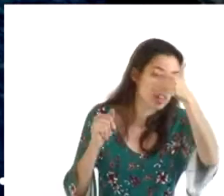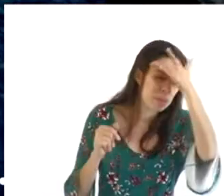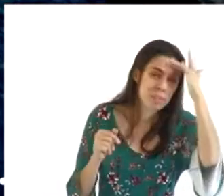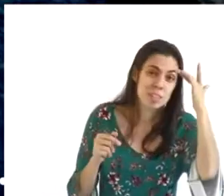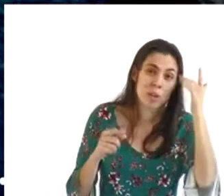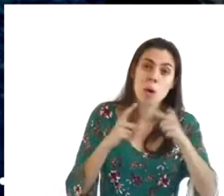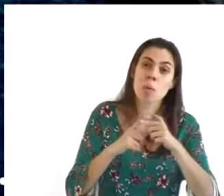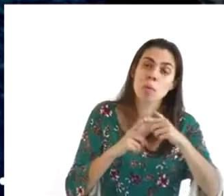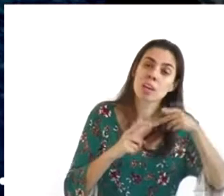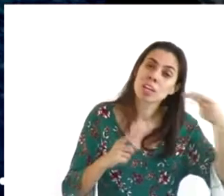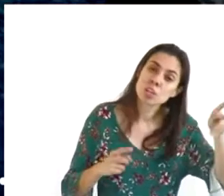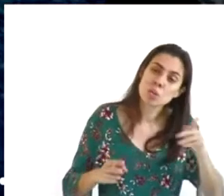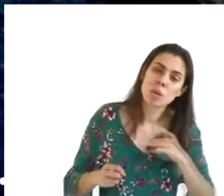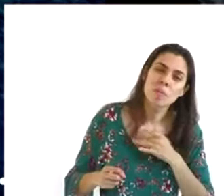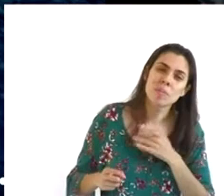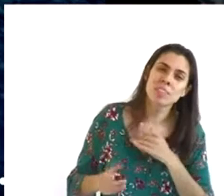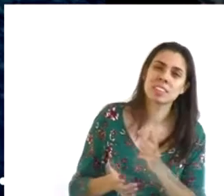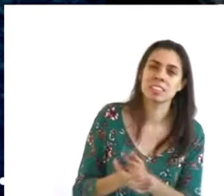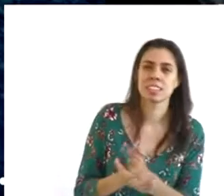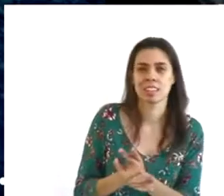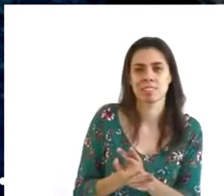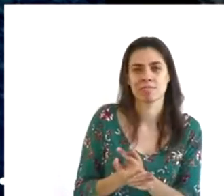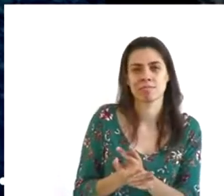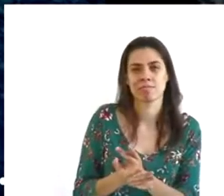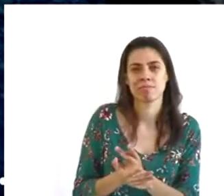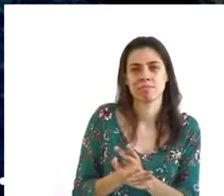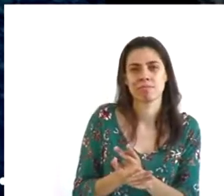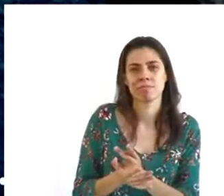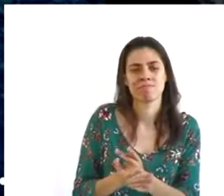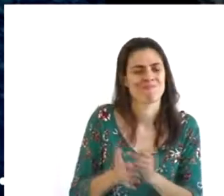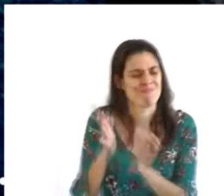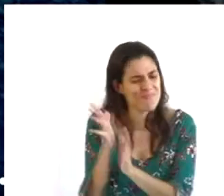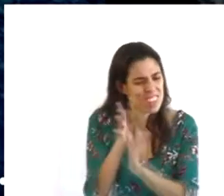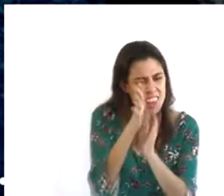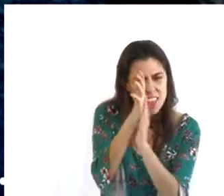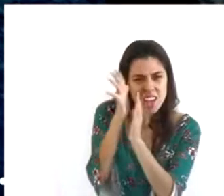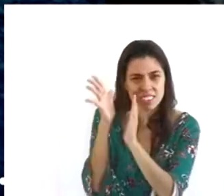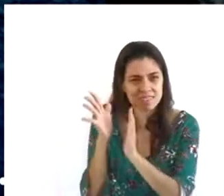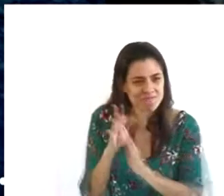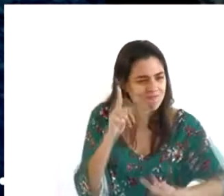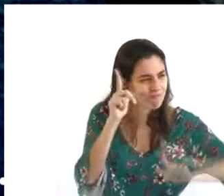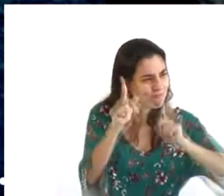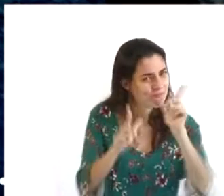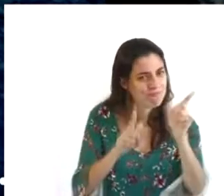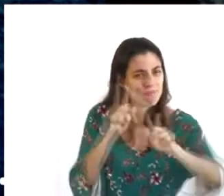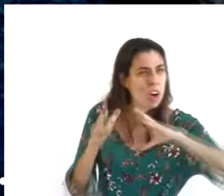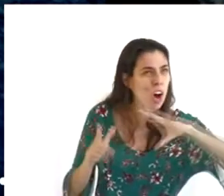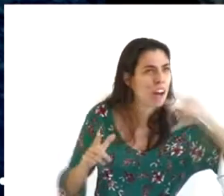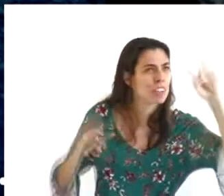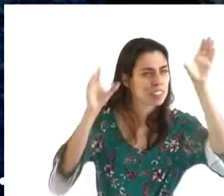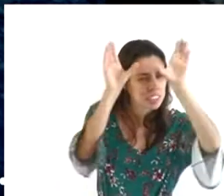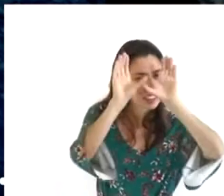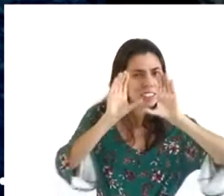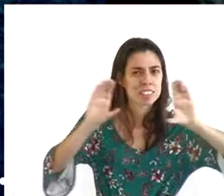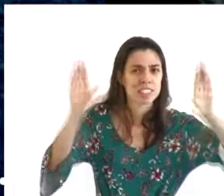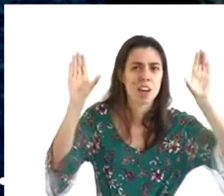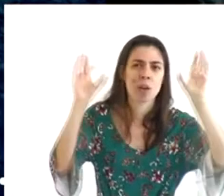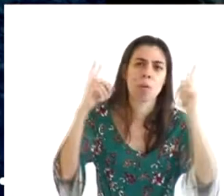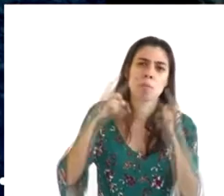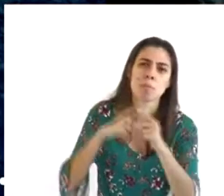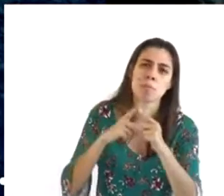para sempre. Ó, tributai louvores ao Deus dos céus, porque a